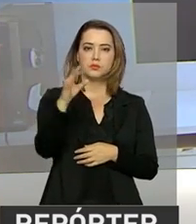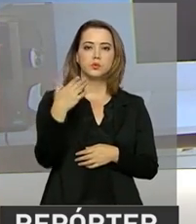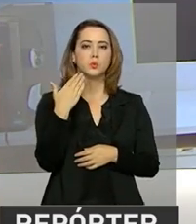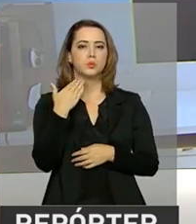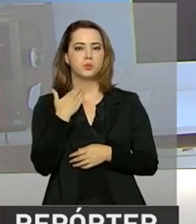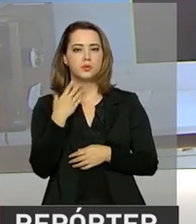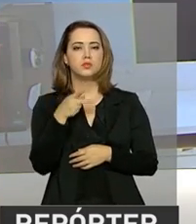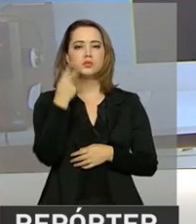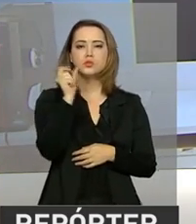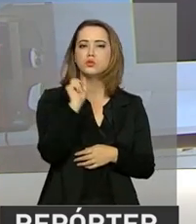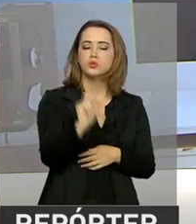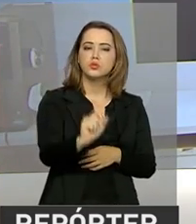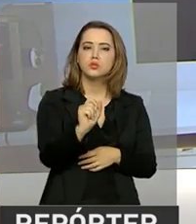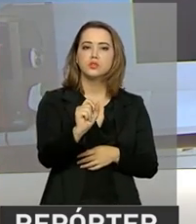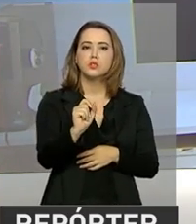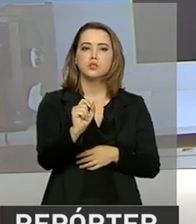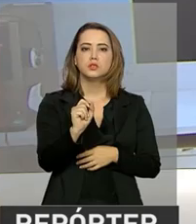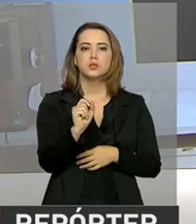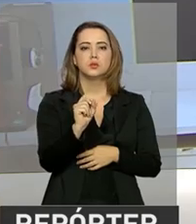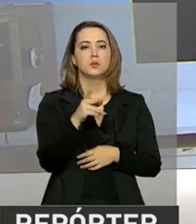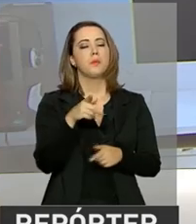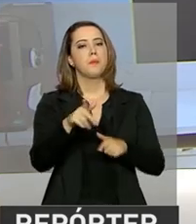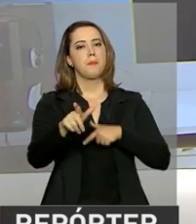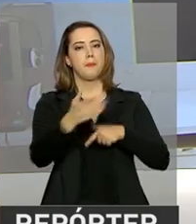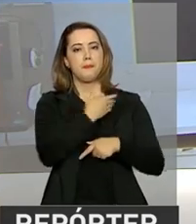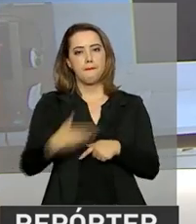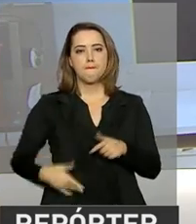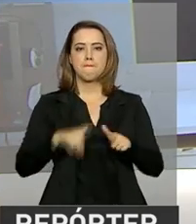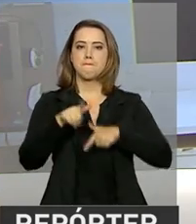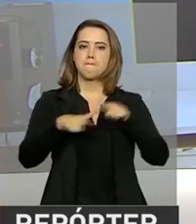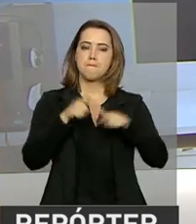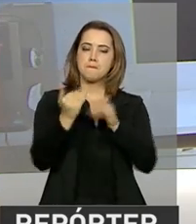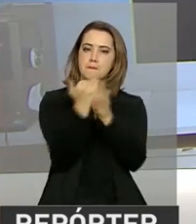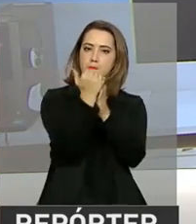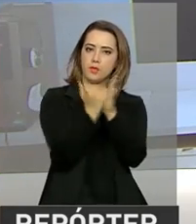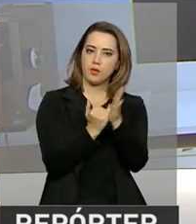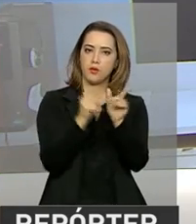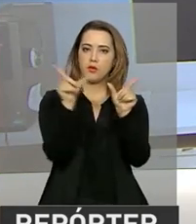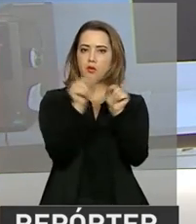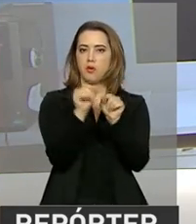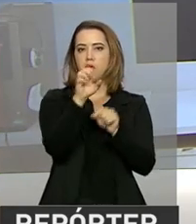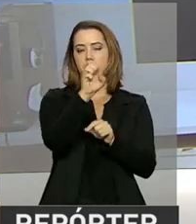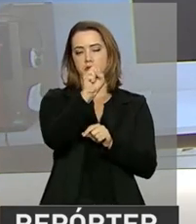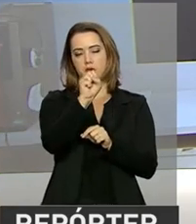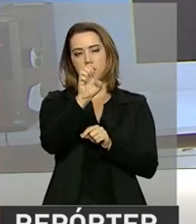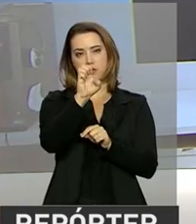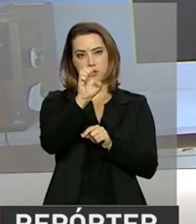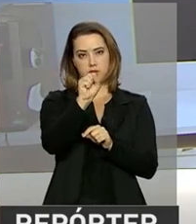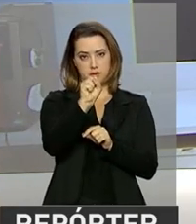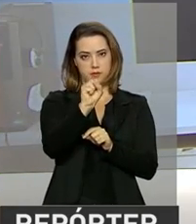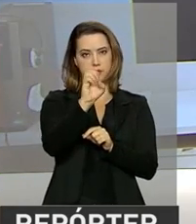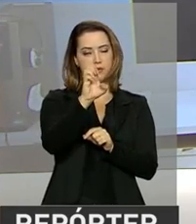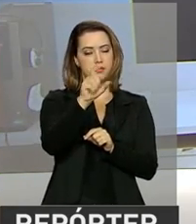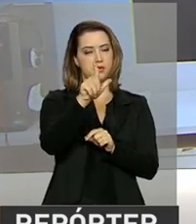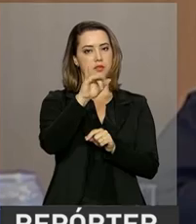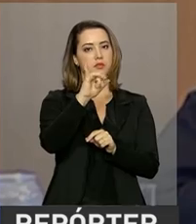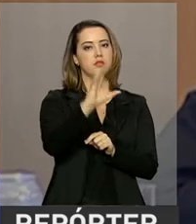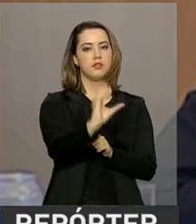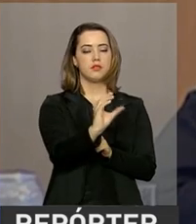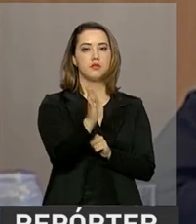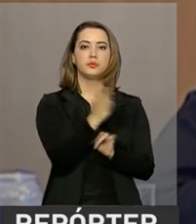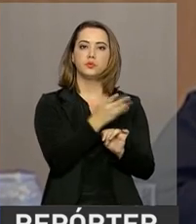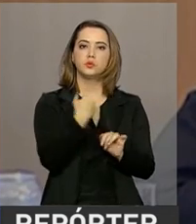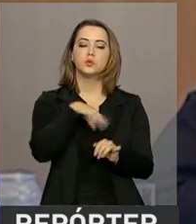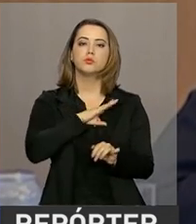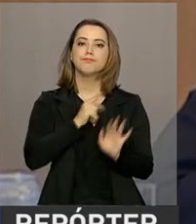presidente do Banco Central disse que o Governo está trabalhando redução Nael mas que isso tem que ser feito de forma responsável o que